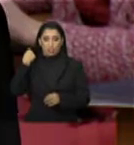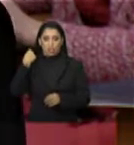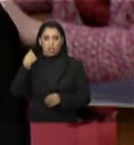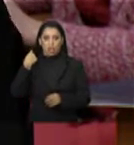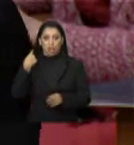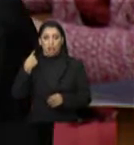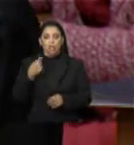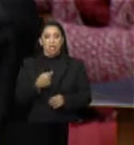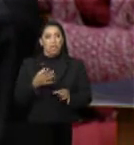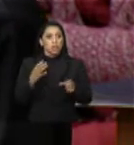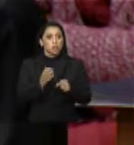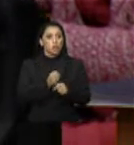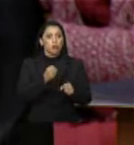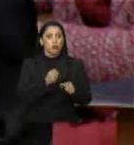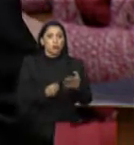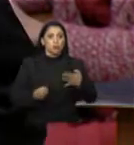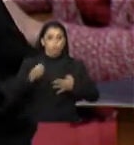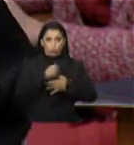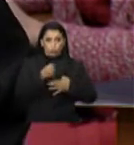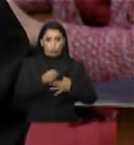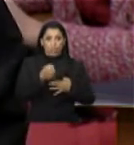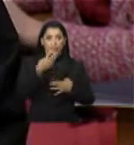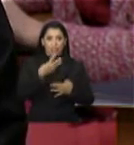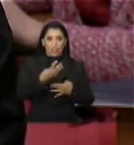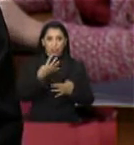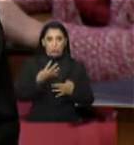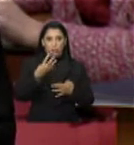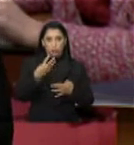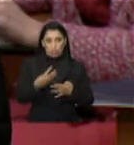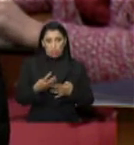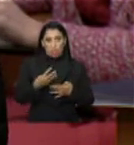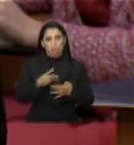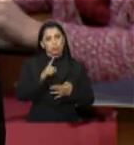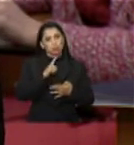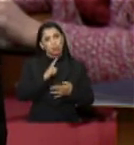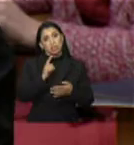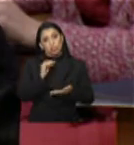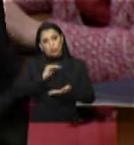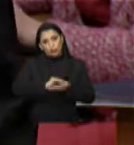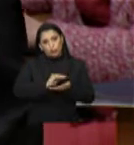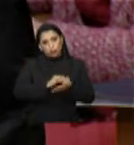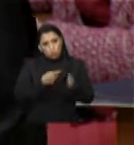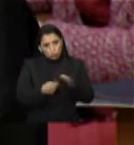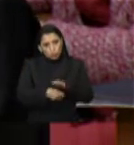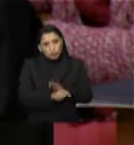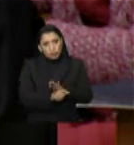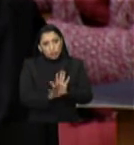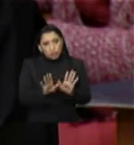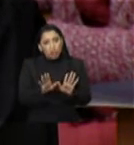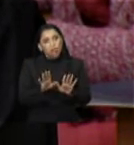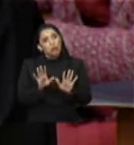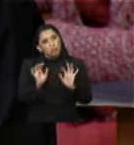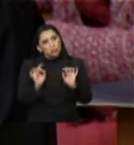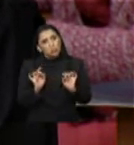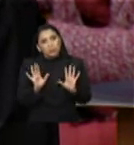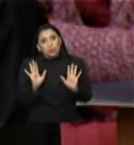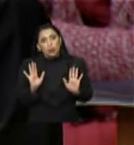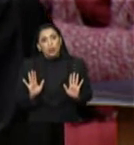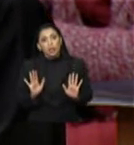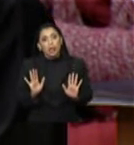súmula 343 faria sentido se nós tivéssemos investigando a questão de fundo que absolutamente não